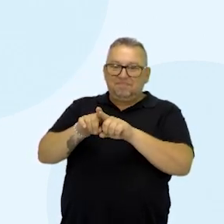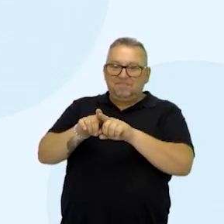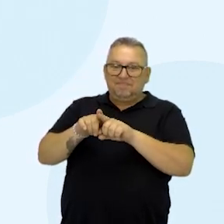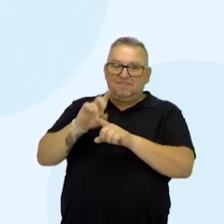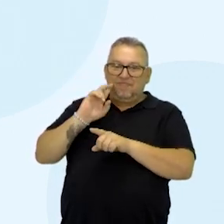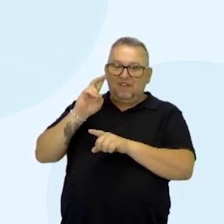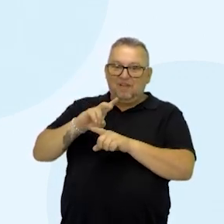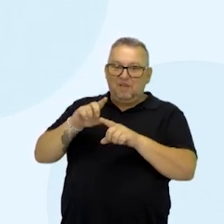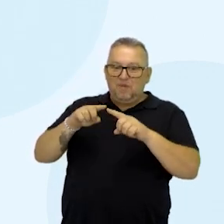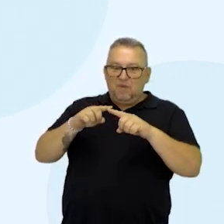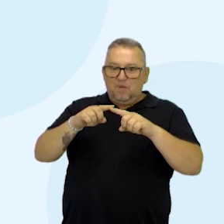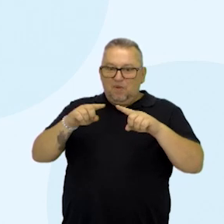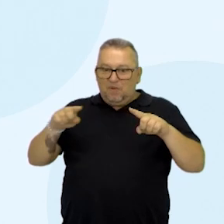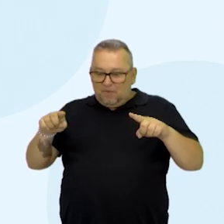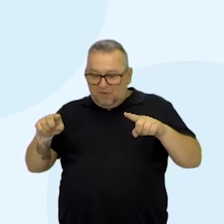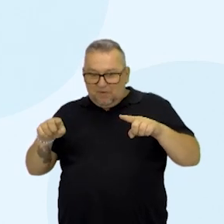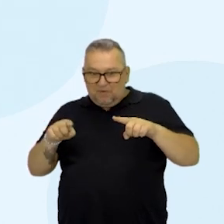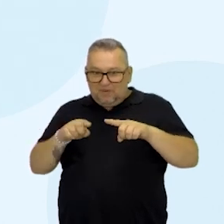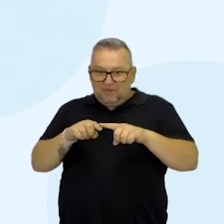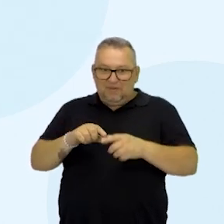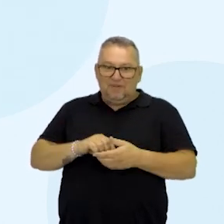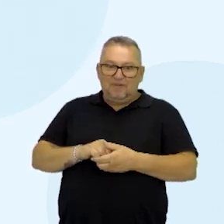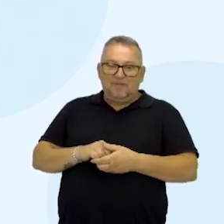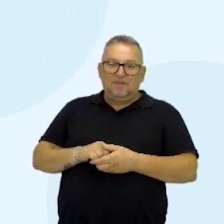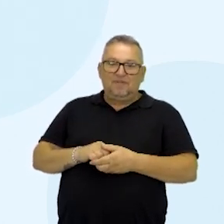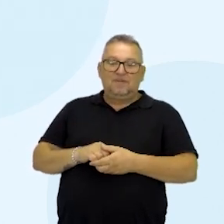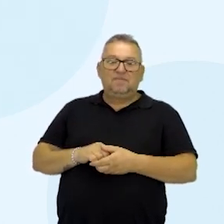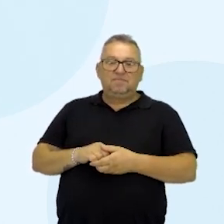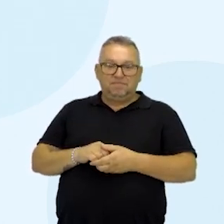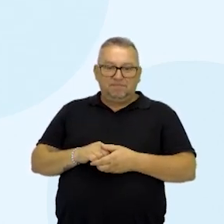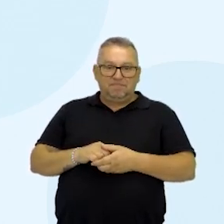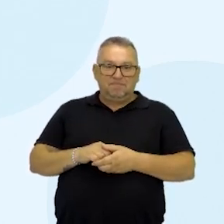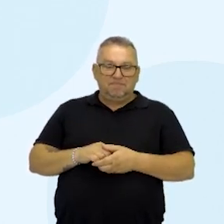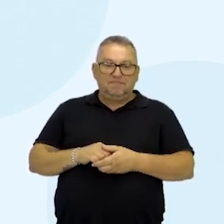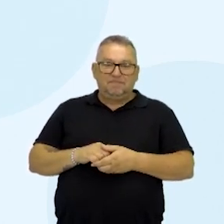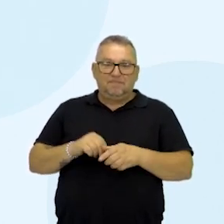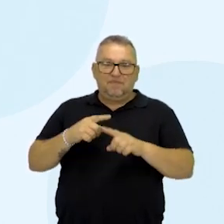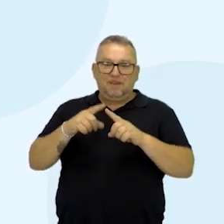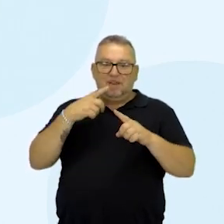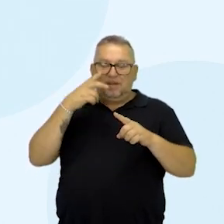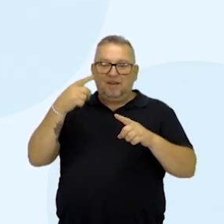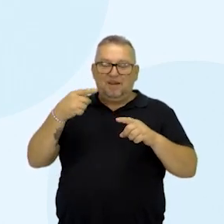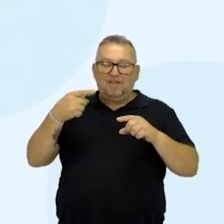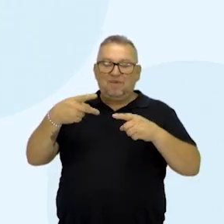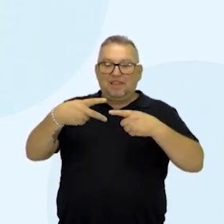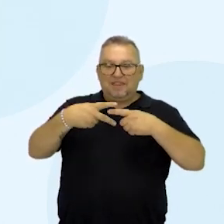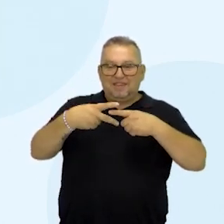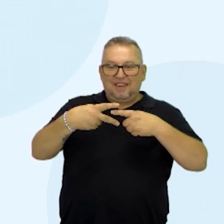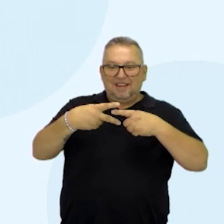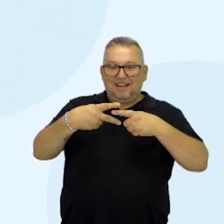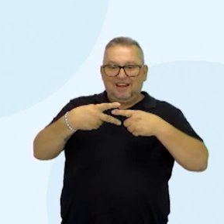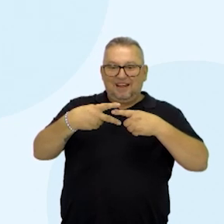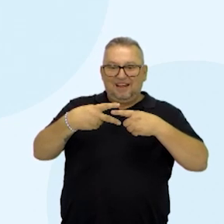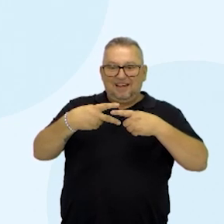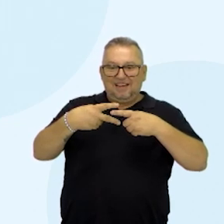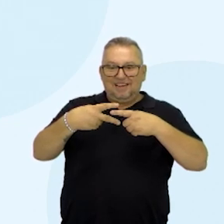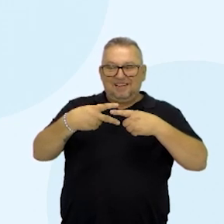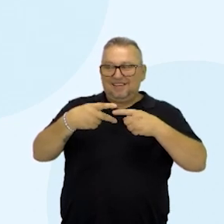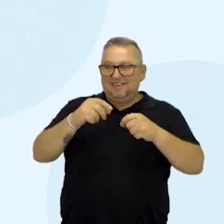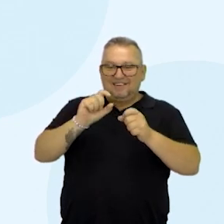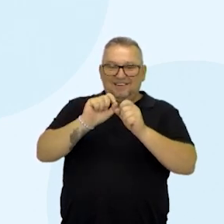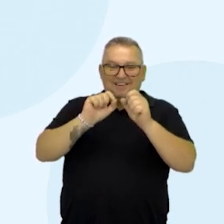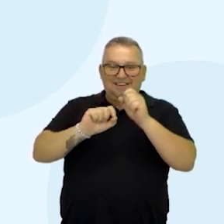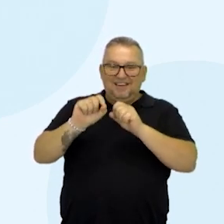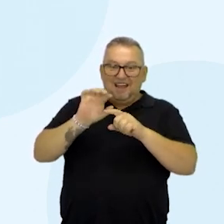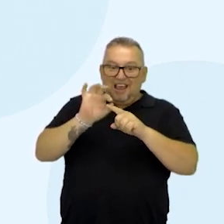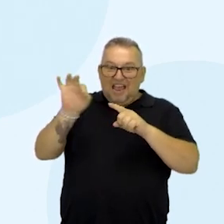Parecia uma seta, não parecia assim, ó? Isso. Parecia o símbolo de Star Trek, não parecia uma coisa bem assim, né? Se fossem retos, Bumerangue.